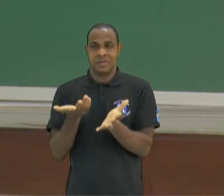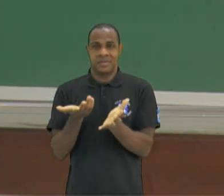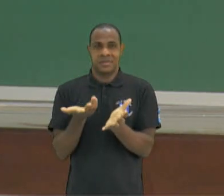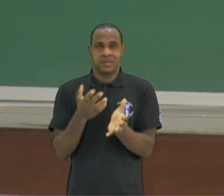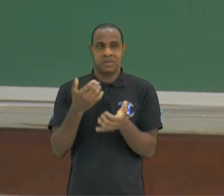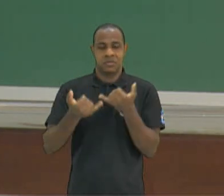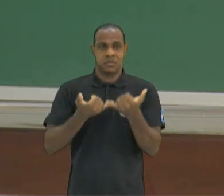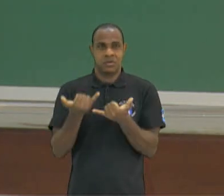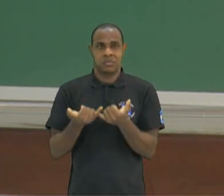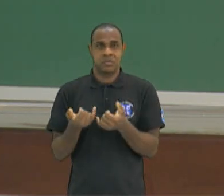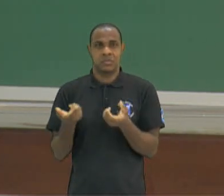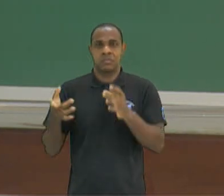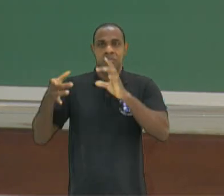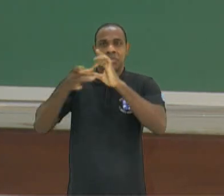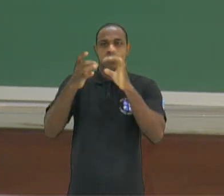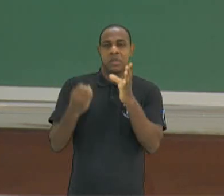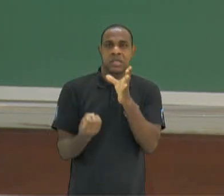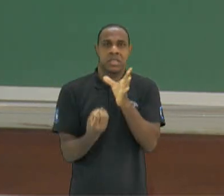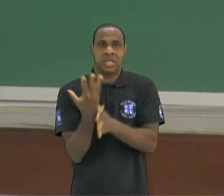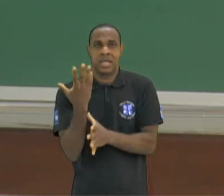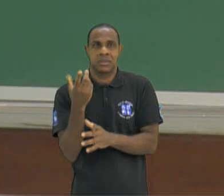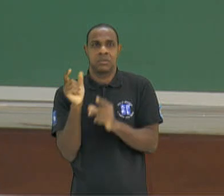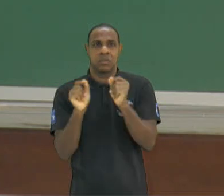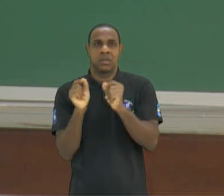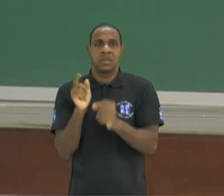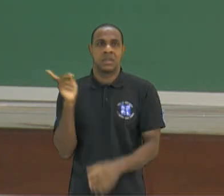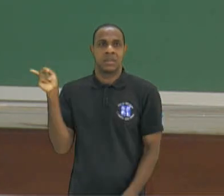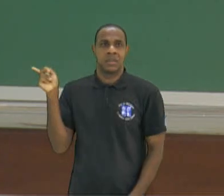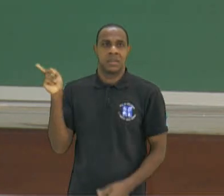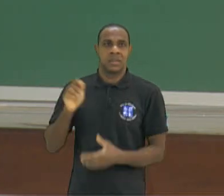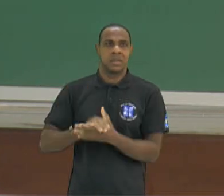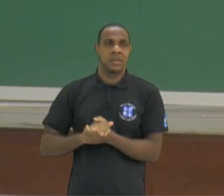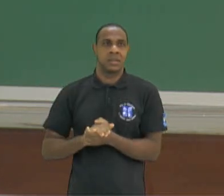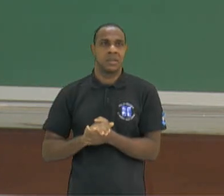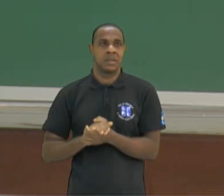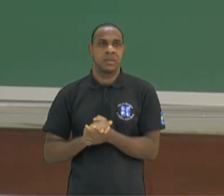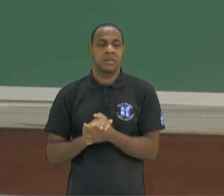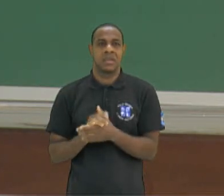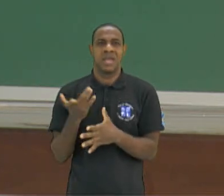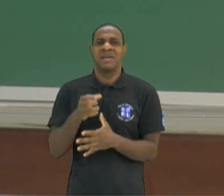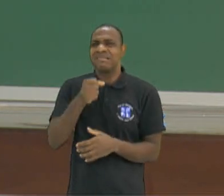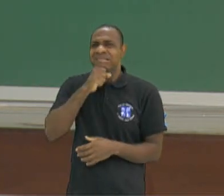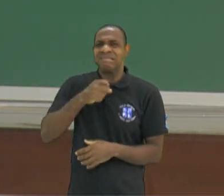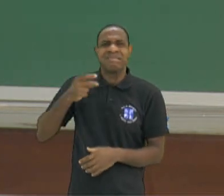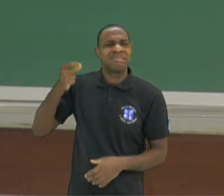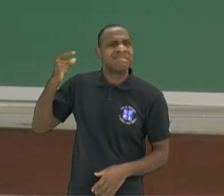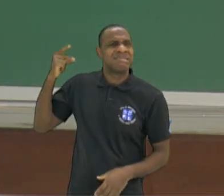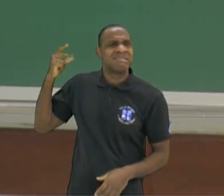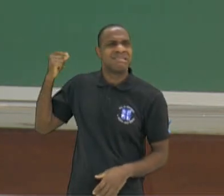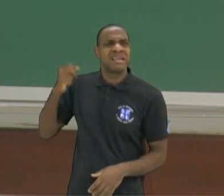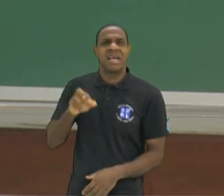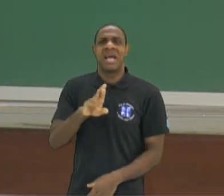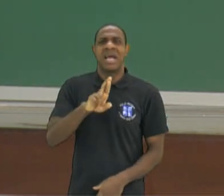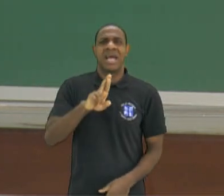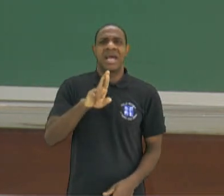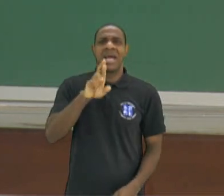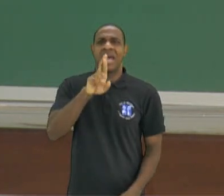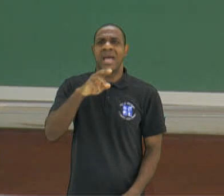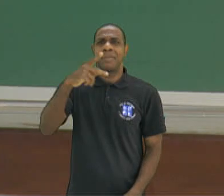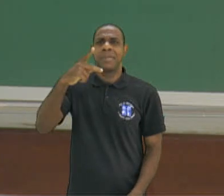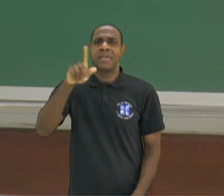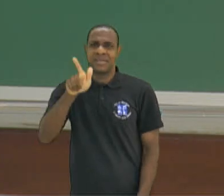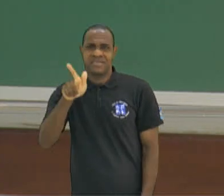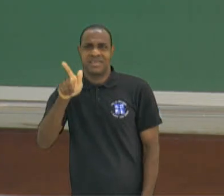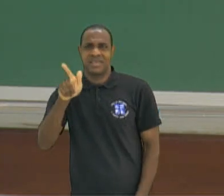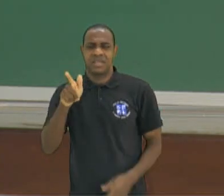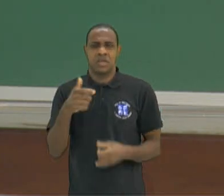com um contexto. Foi criado por Cipsoft. É um dos mais antigos RPGs online que tem e